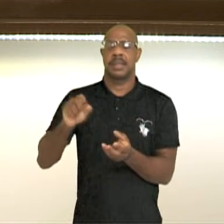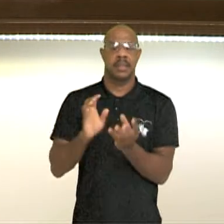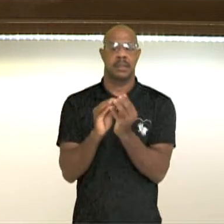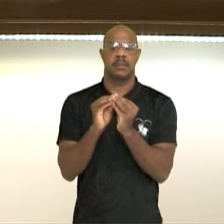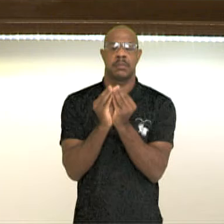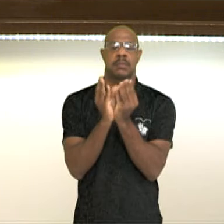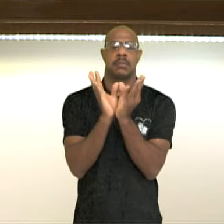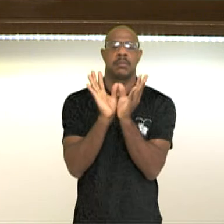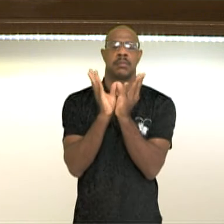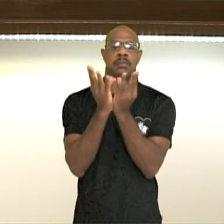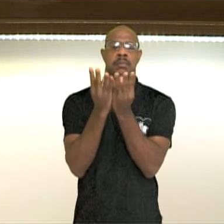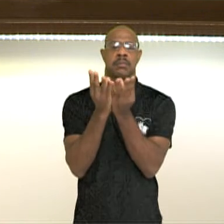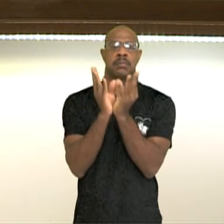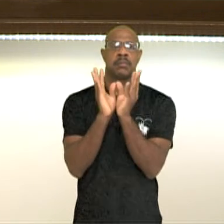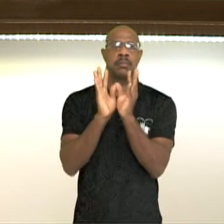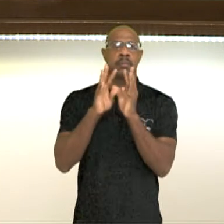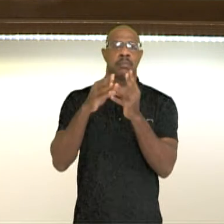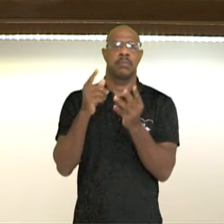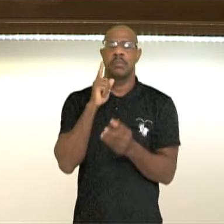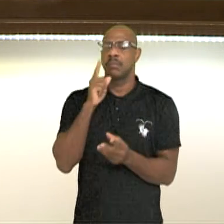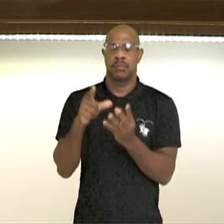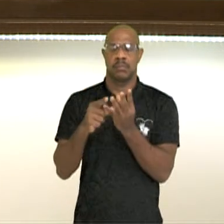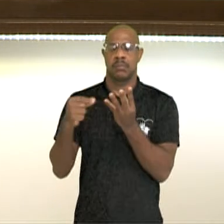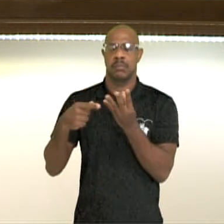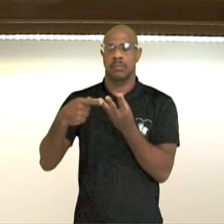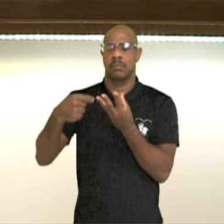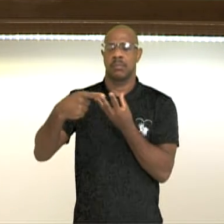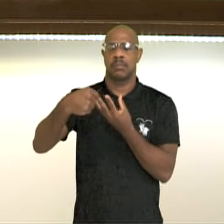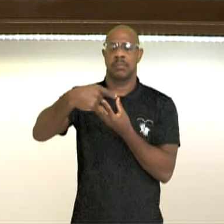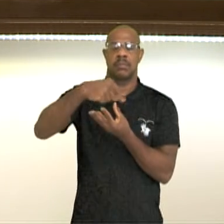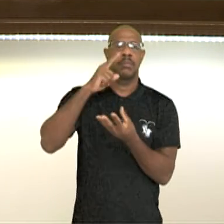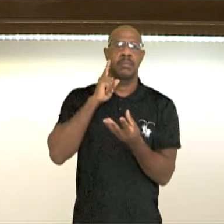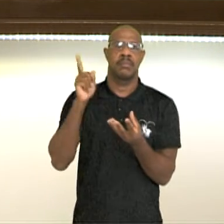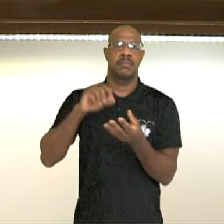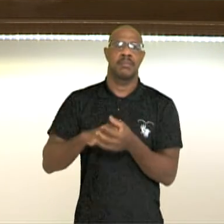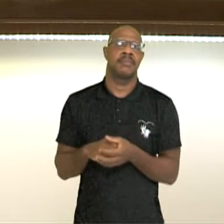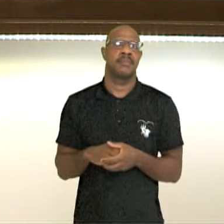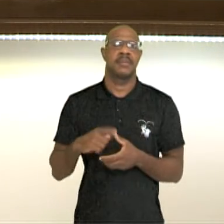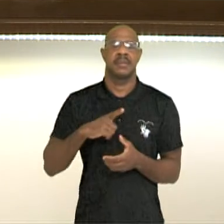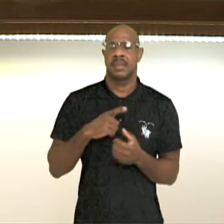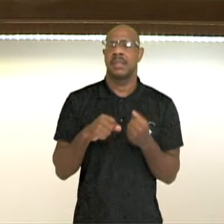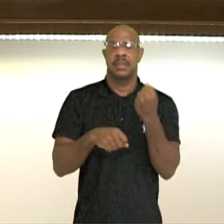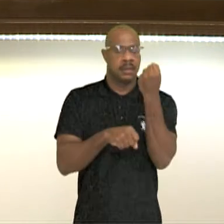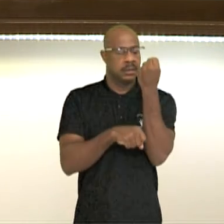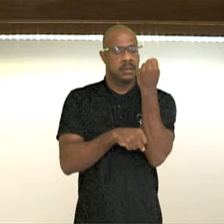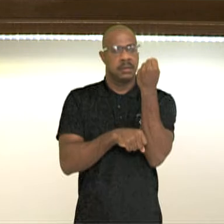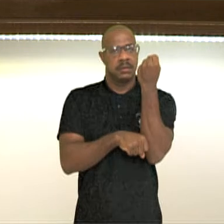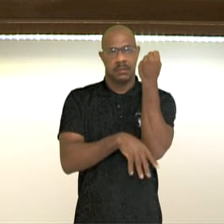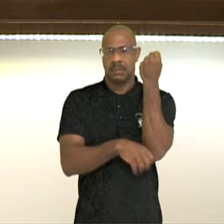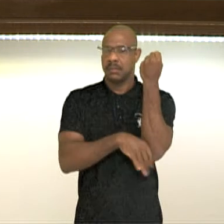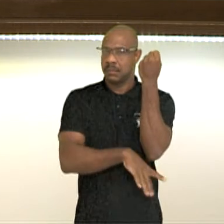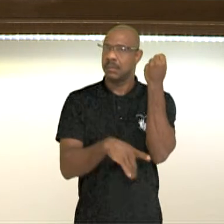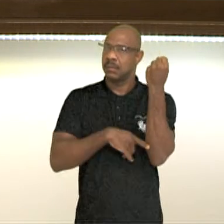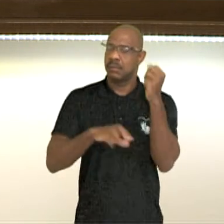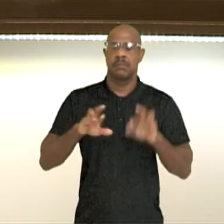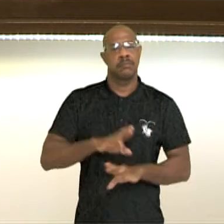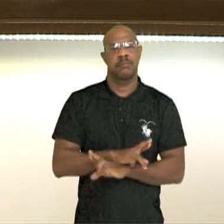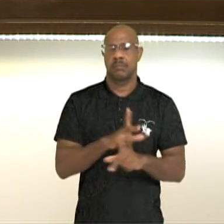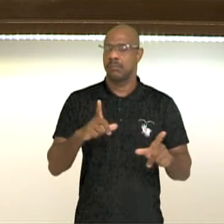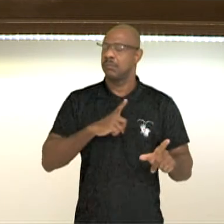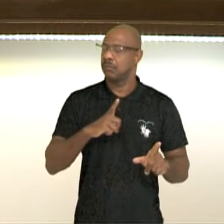essa diferença, tá? Nos dois grupos. Tem a presença das raízes, então existem diferenças de raiz fasciculada,